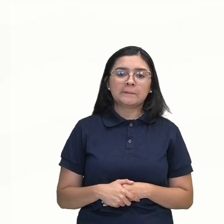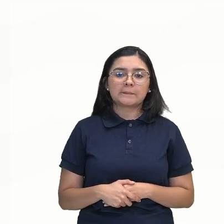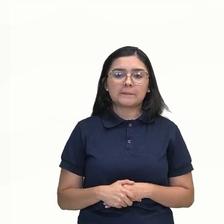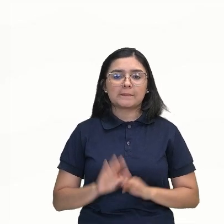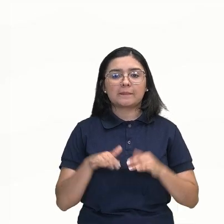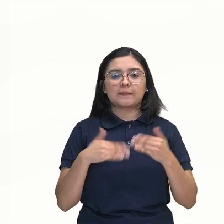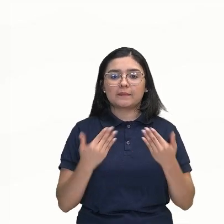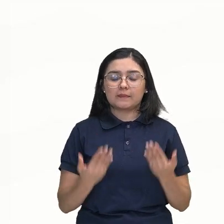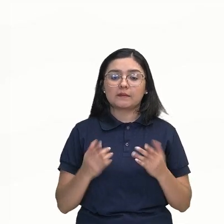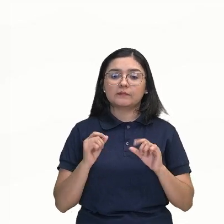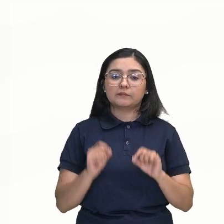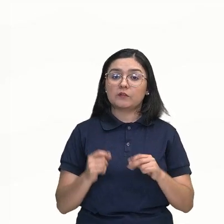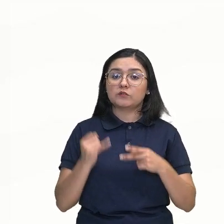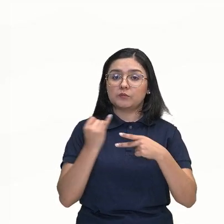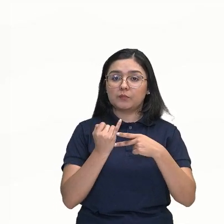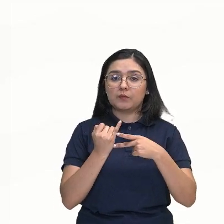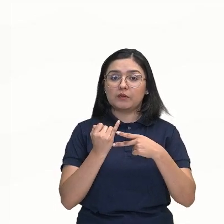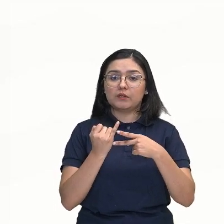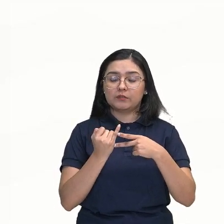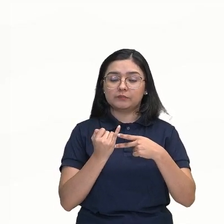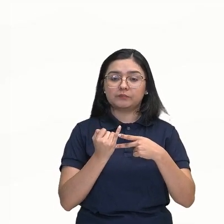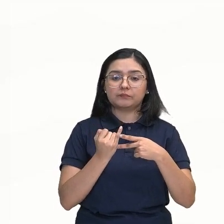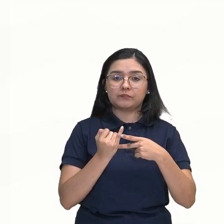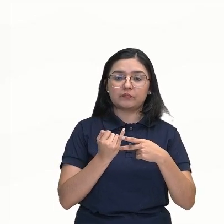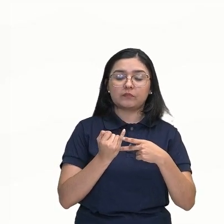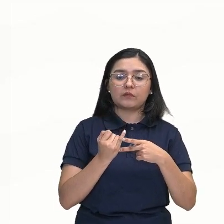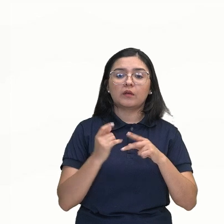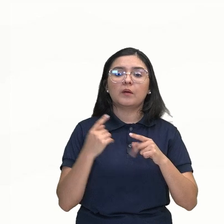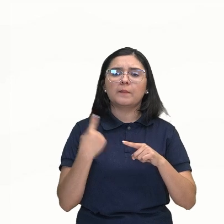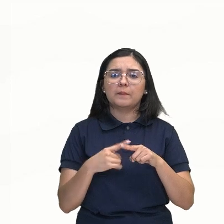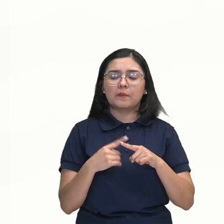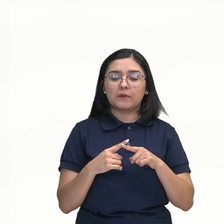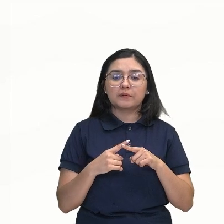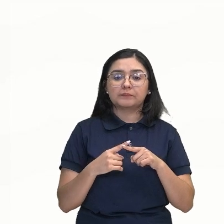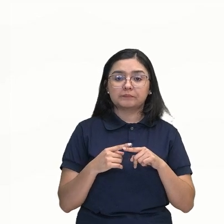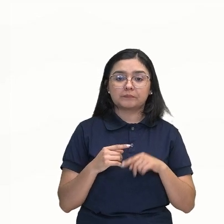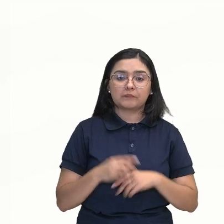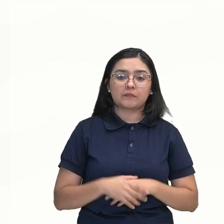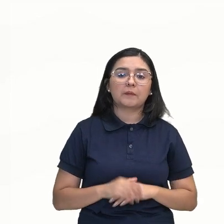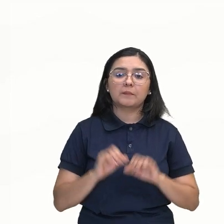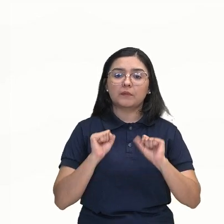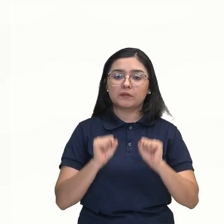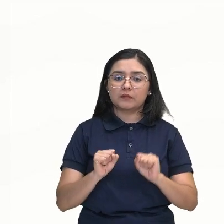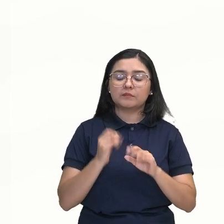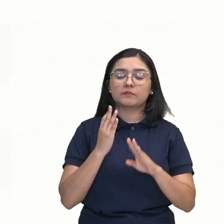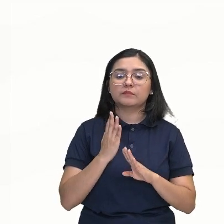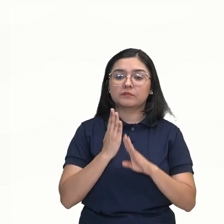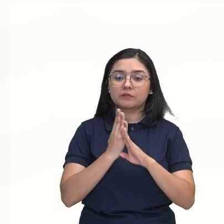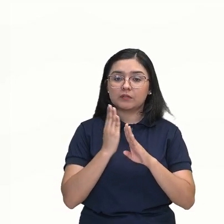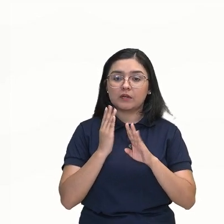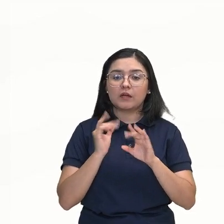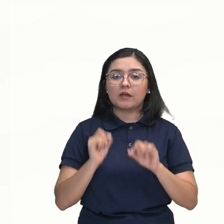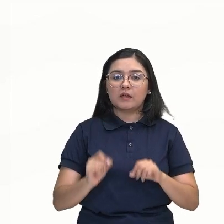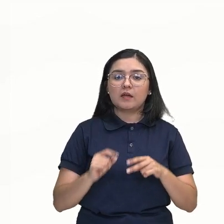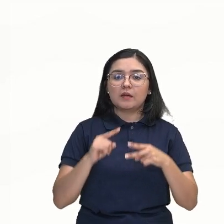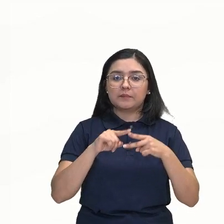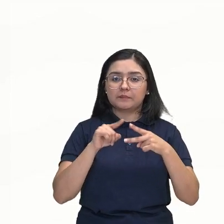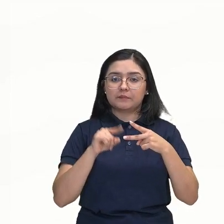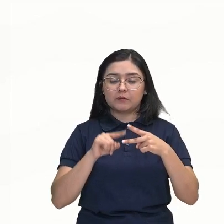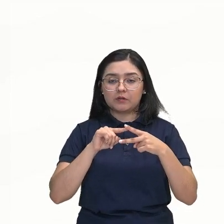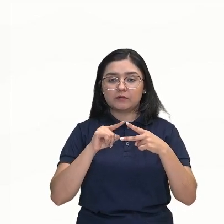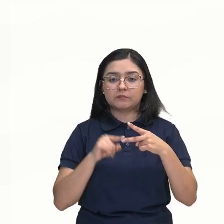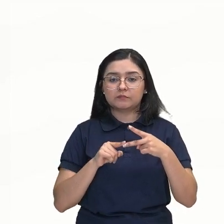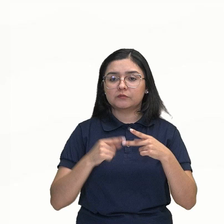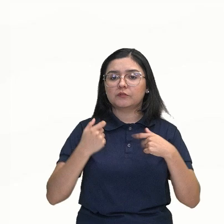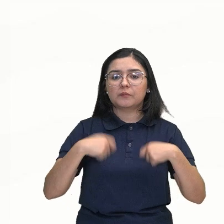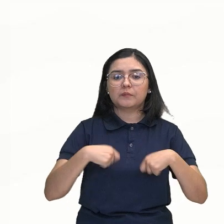os polígonos regulares. Por conta disso, podemos determinar a medida desses ângulos sem a necessidade